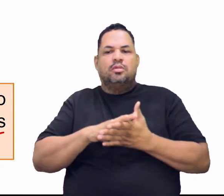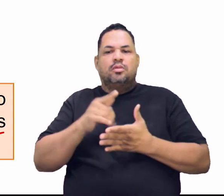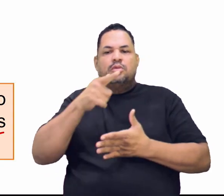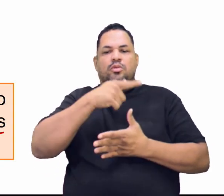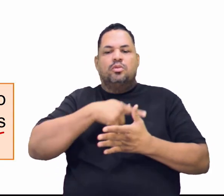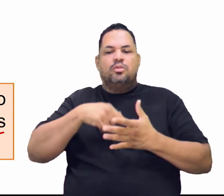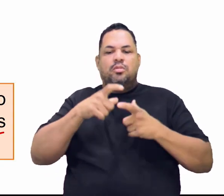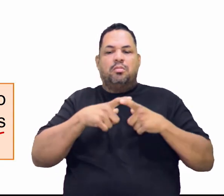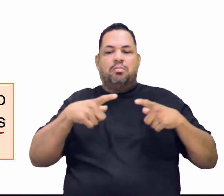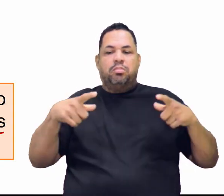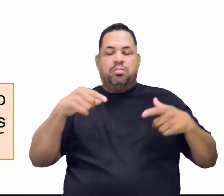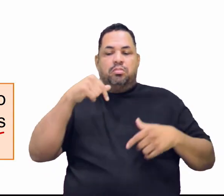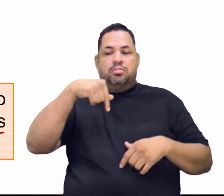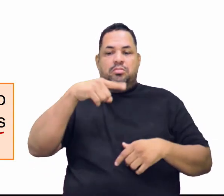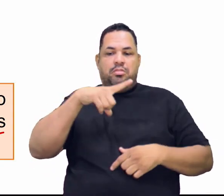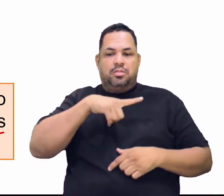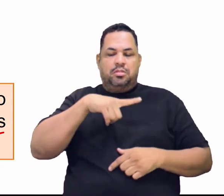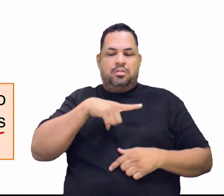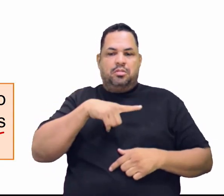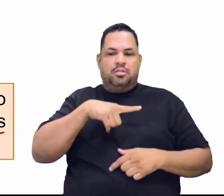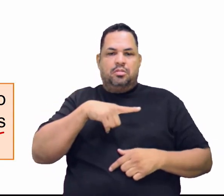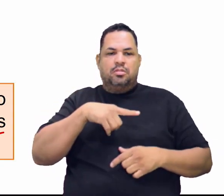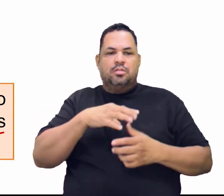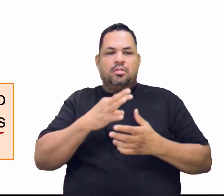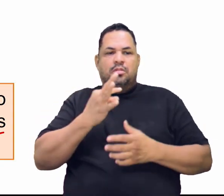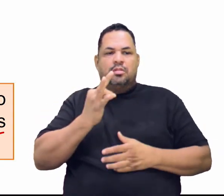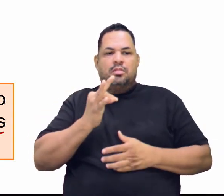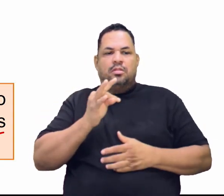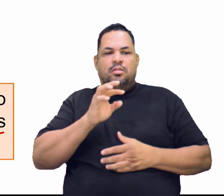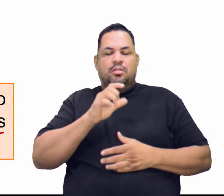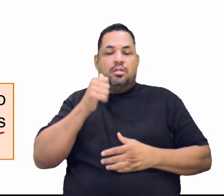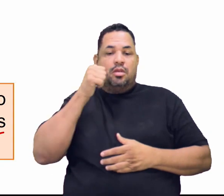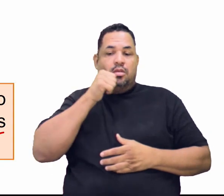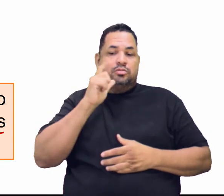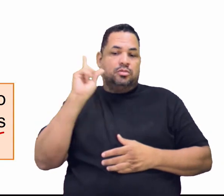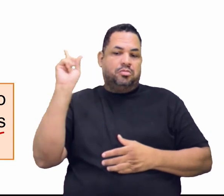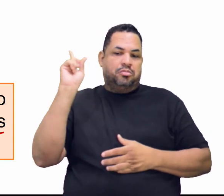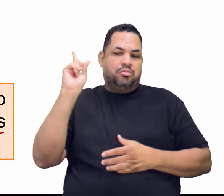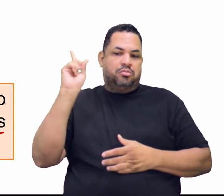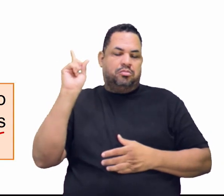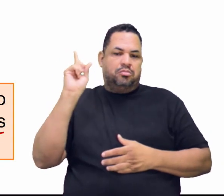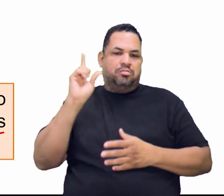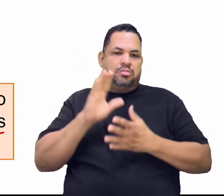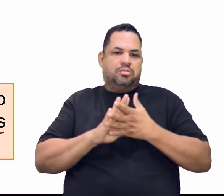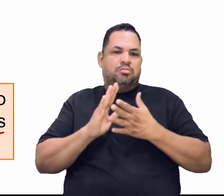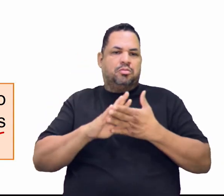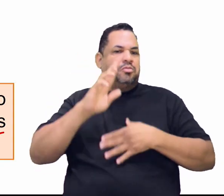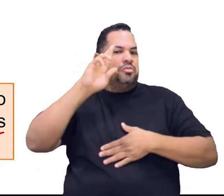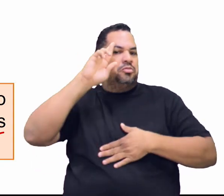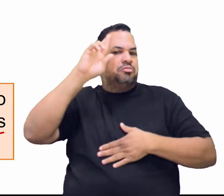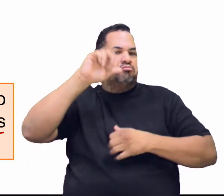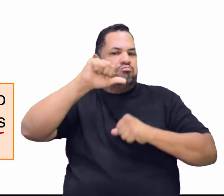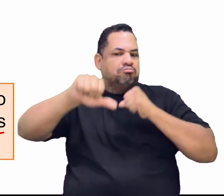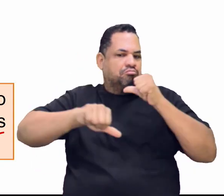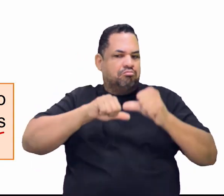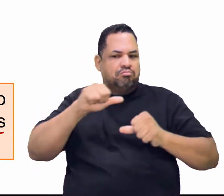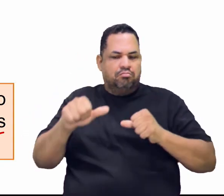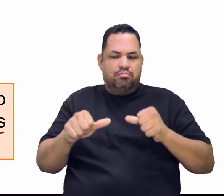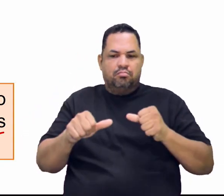maiores quilombos que teve aqui, a dona Teresa de Benguela, a esposa dele, acabou assumindo,